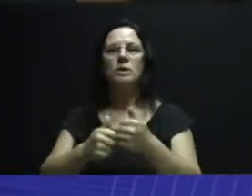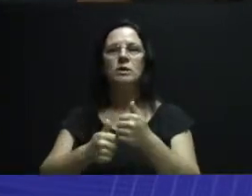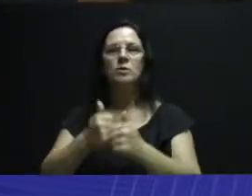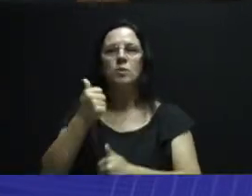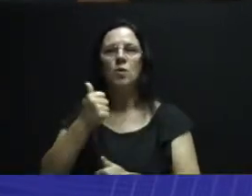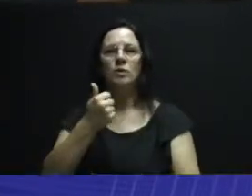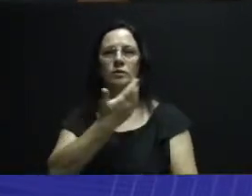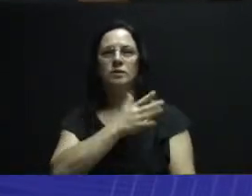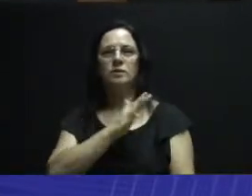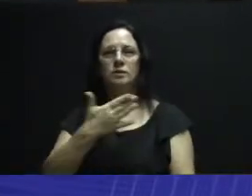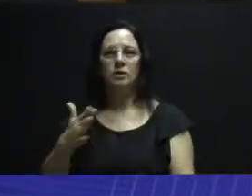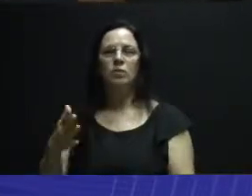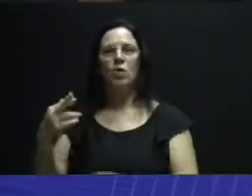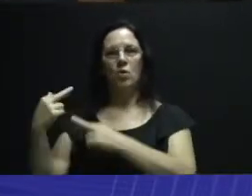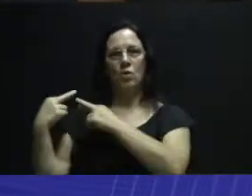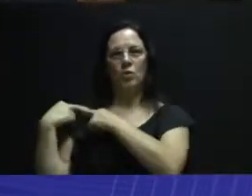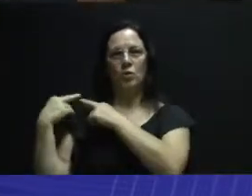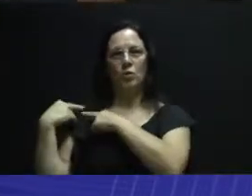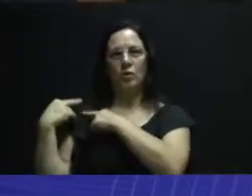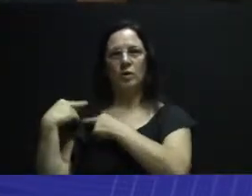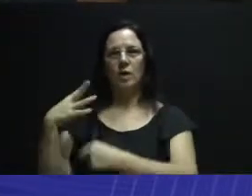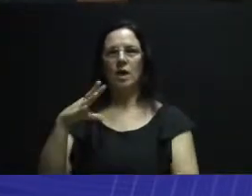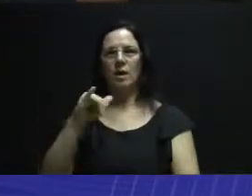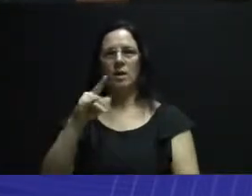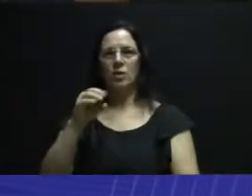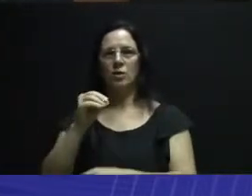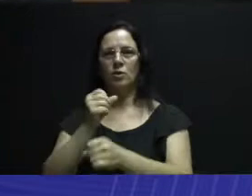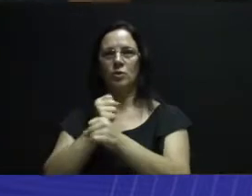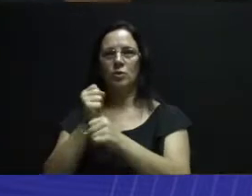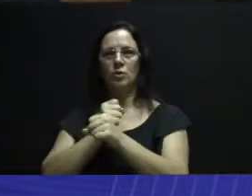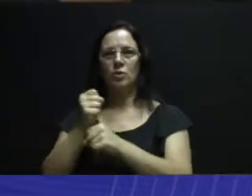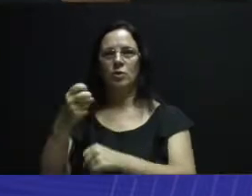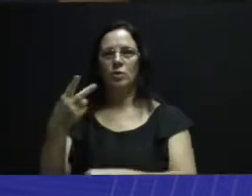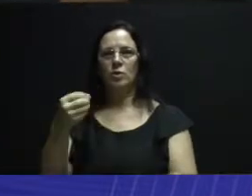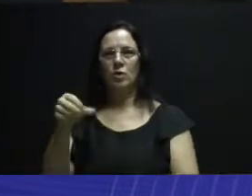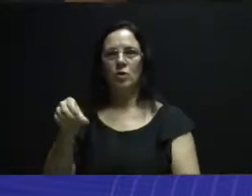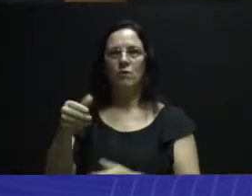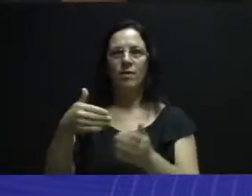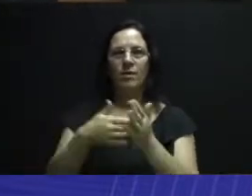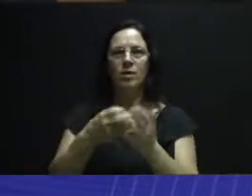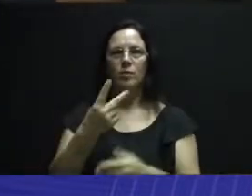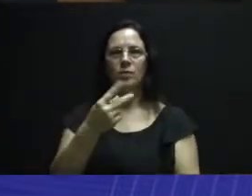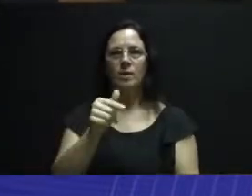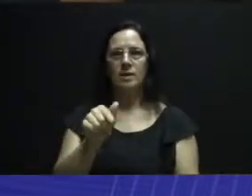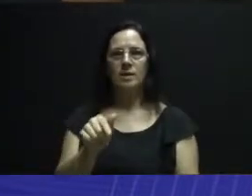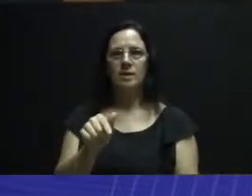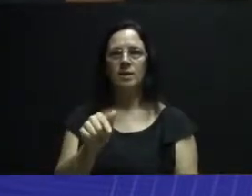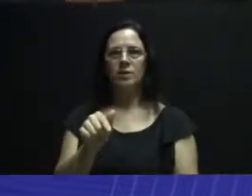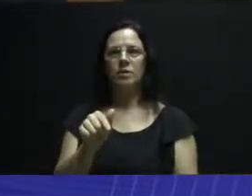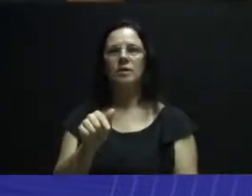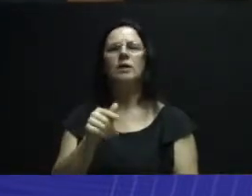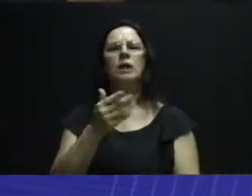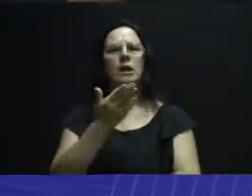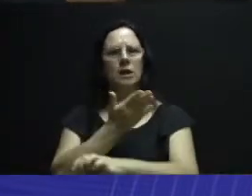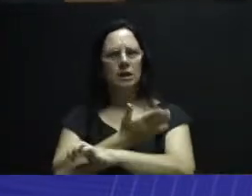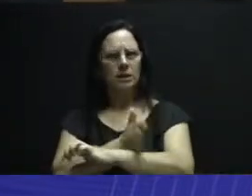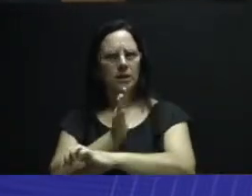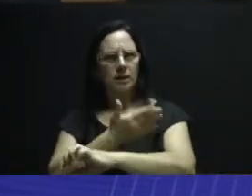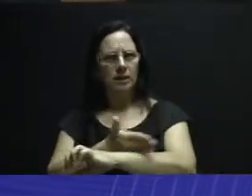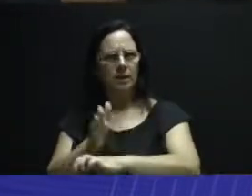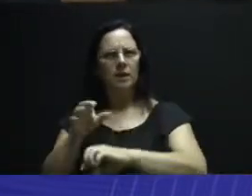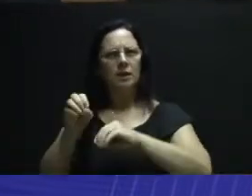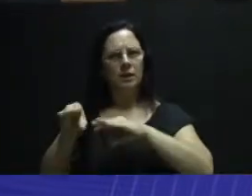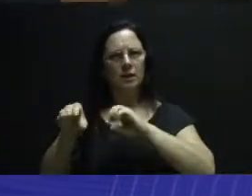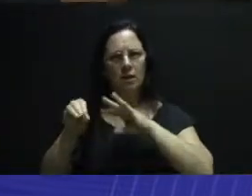responsável técnico da equipe de atletismo de 2009 a 2017. Além de treinador,